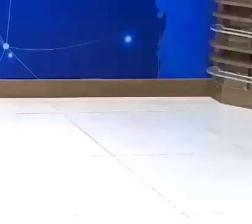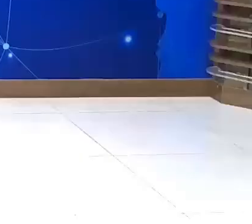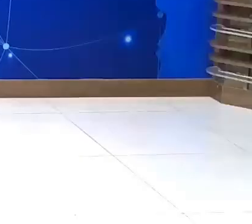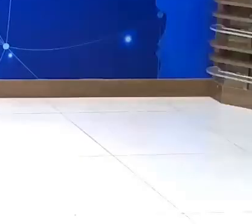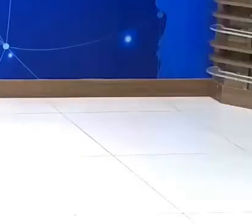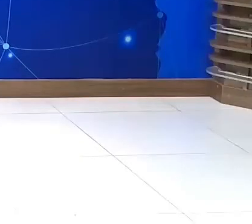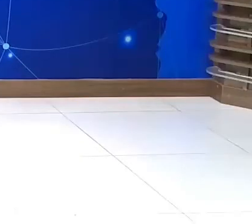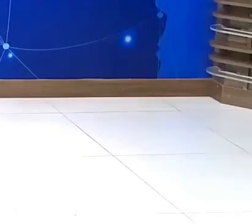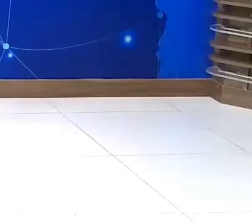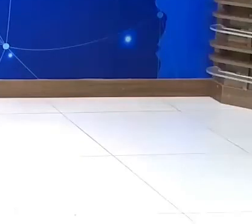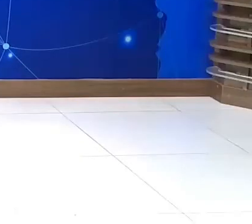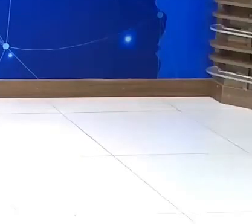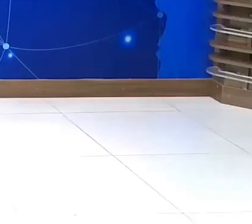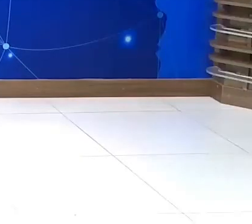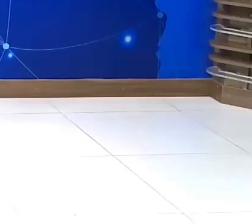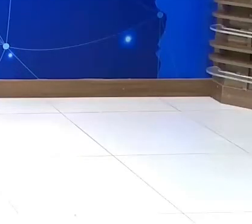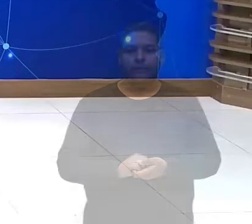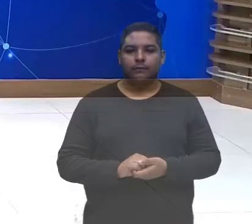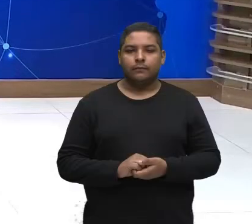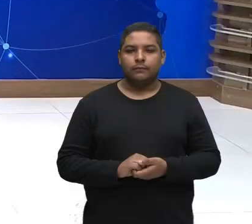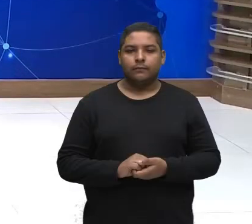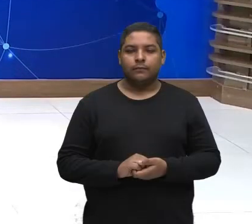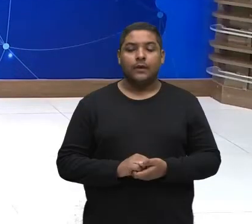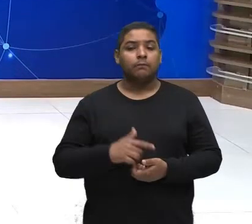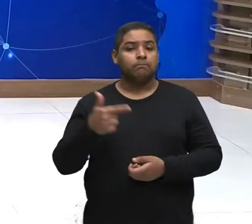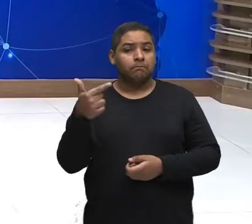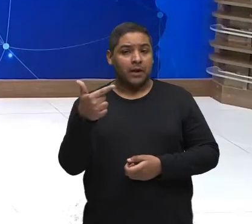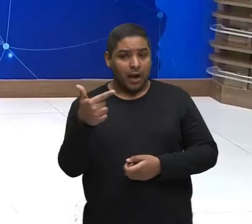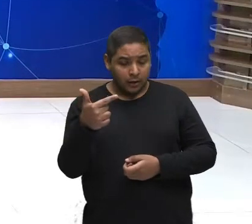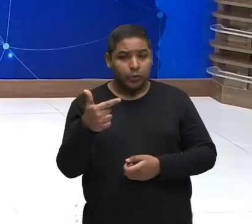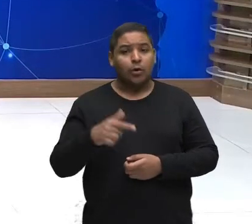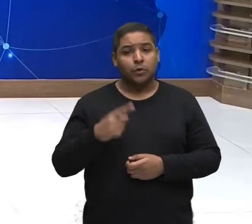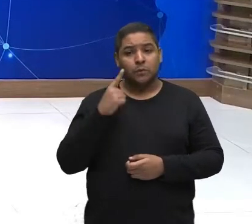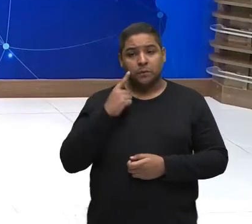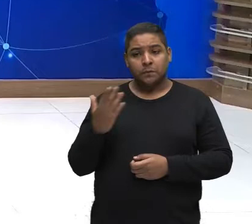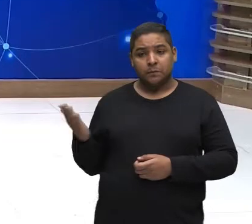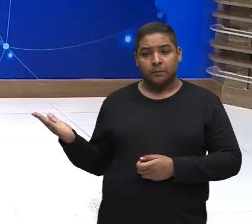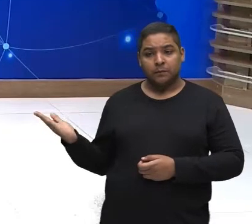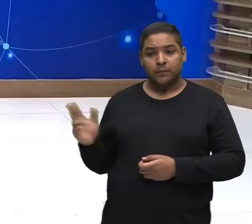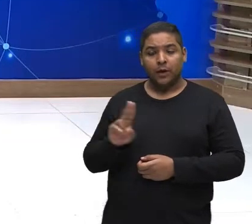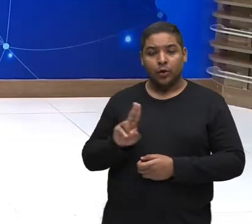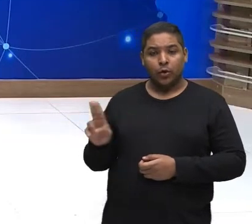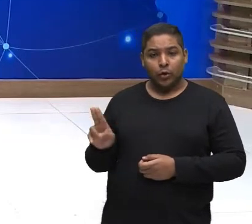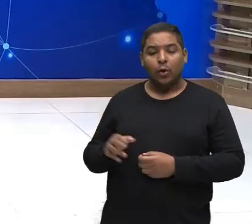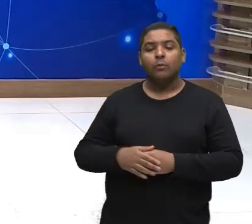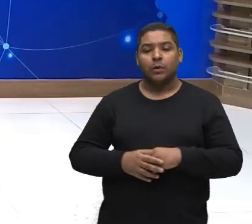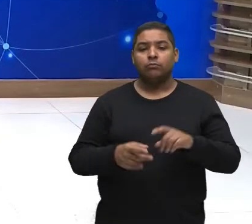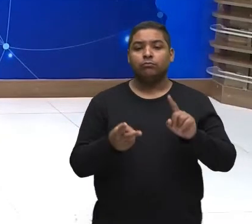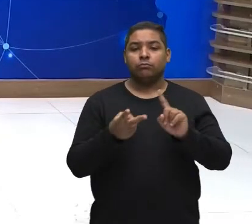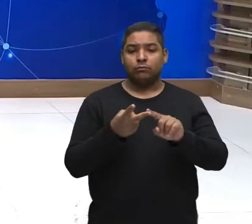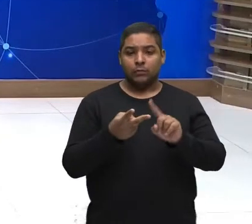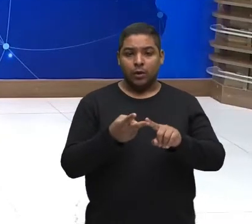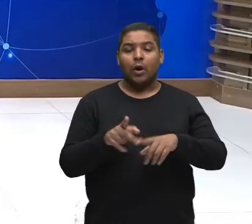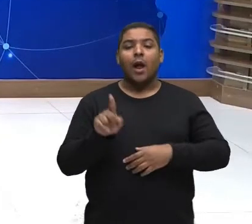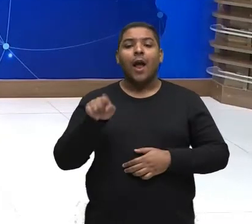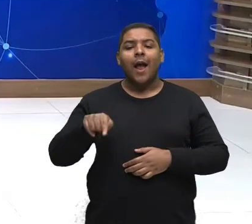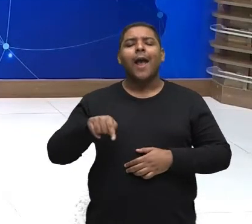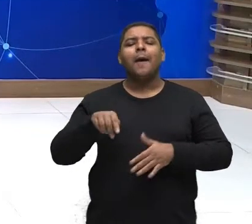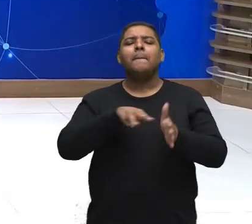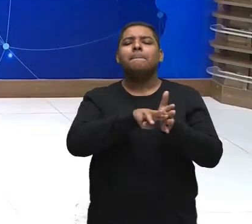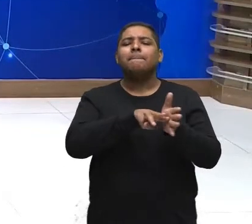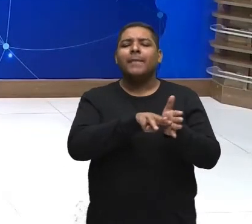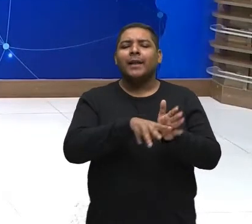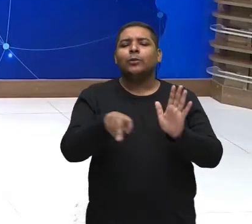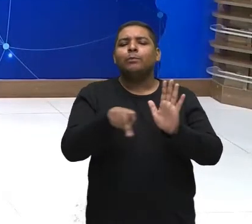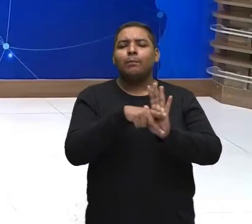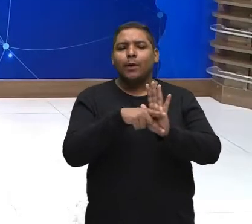orientaçãozinha ali no YouTube, pode te ajudar. Chama Liangong. O Liangong é um método de ginástica oriental